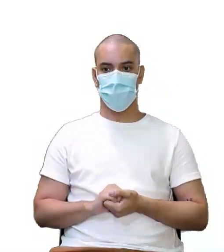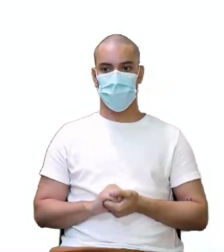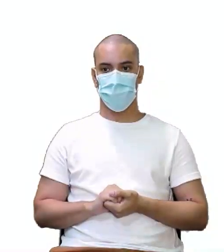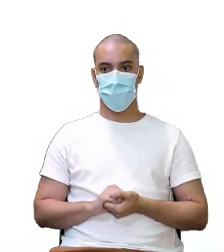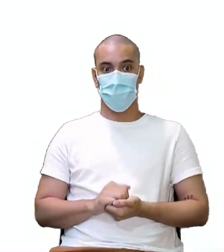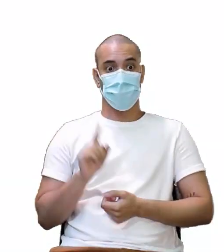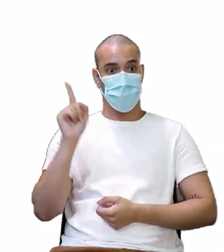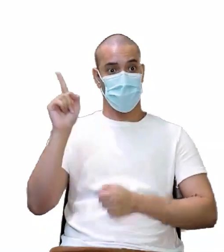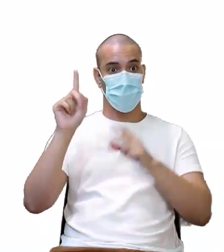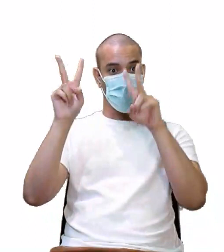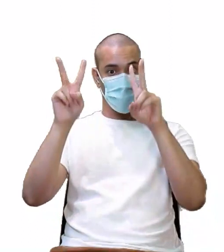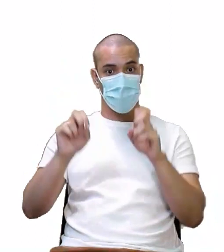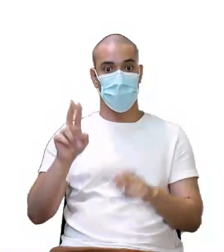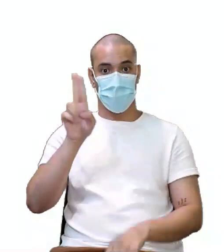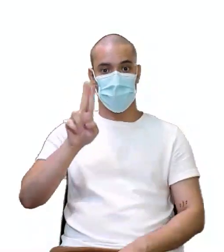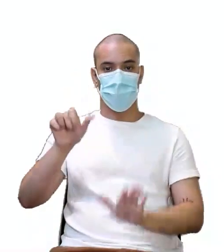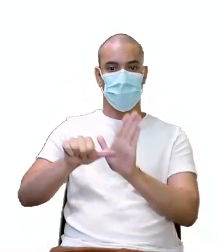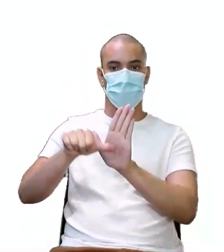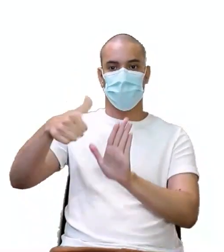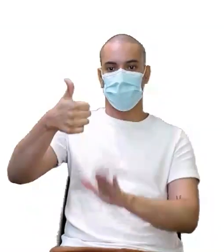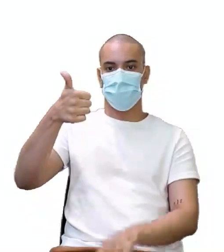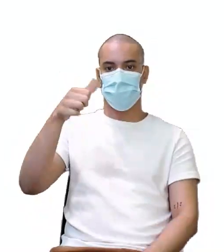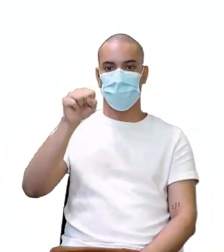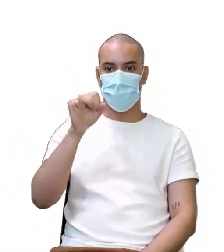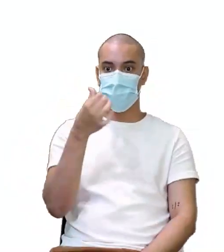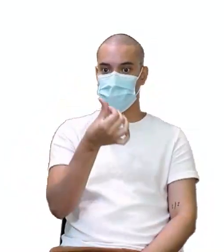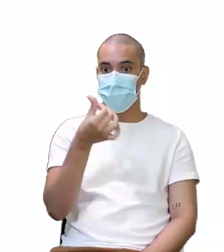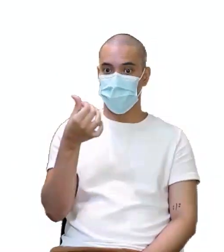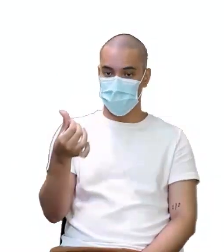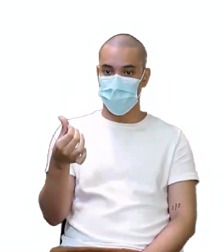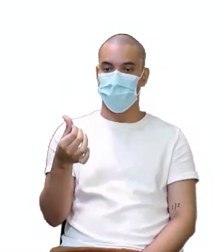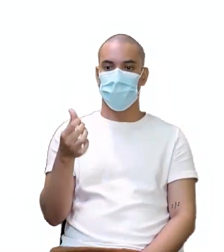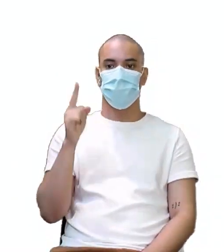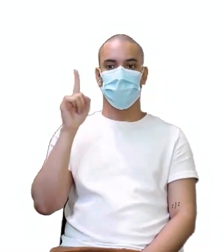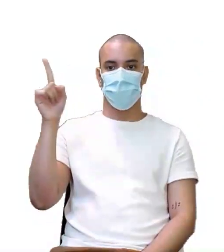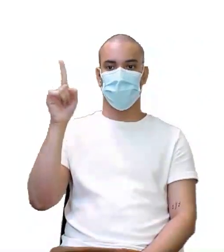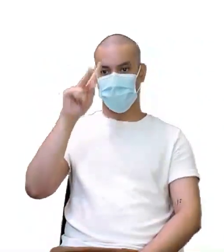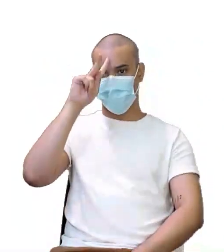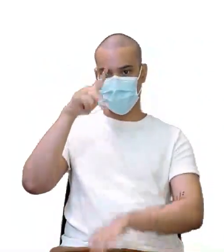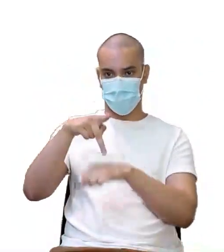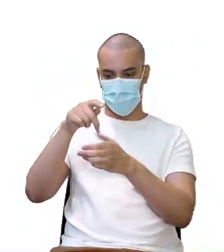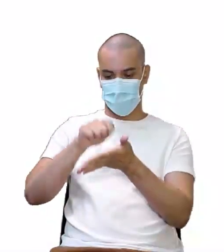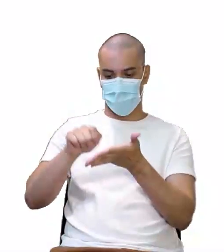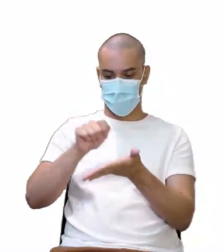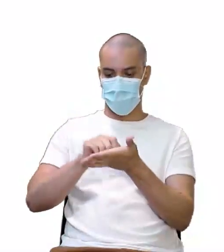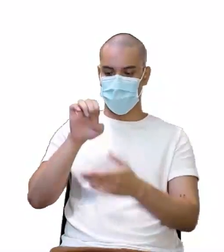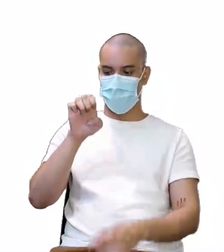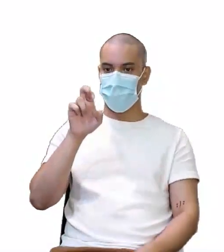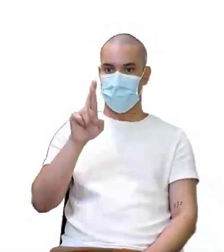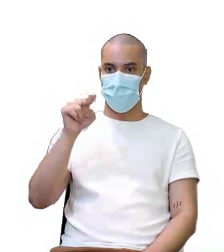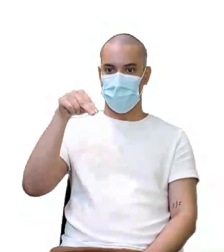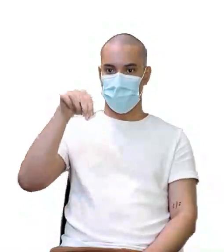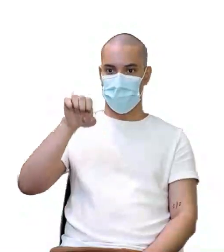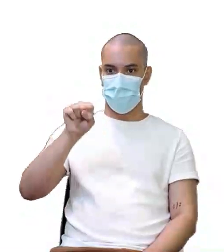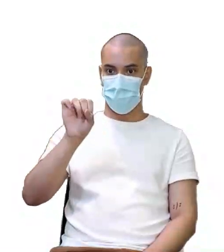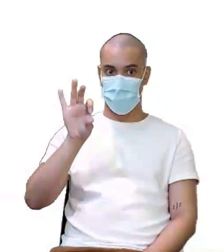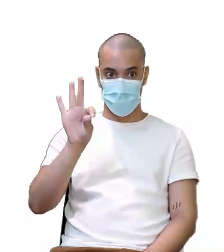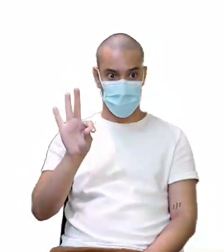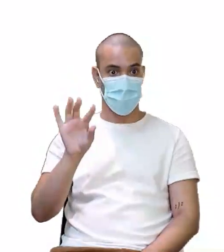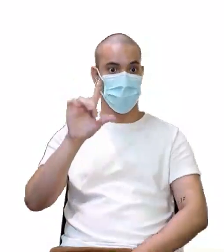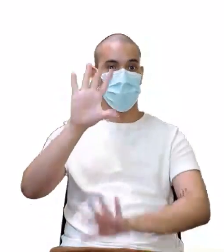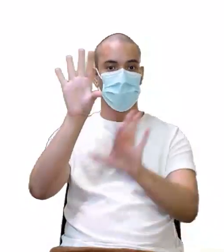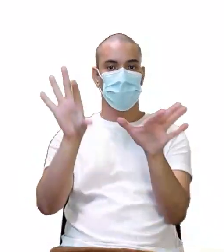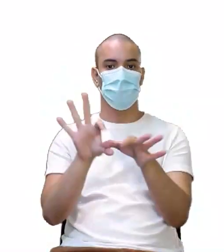O termo que foi usado pela primeira vez em 866 por Ernest Haeckel vem